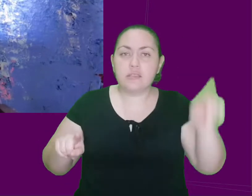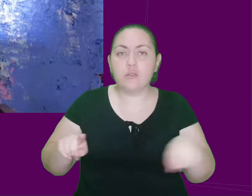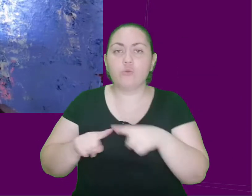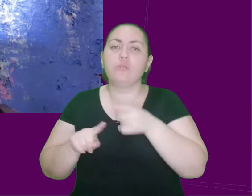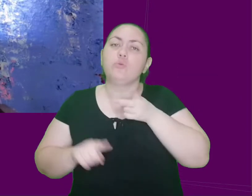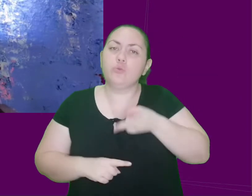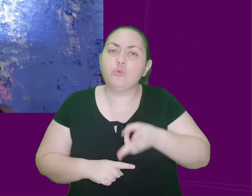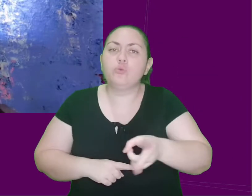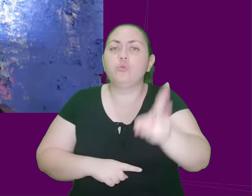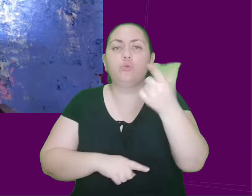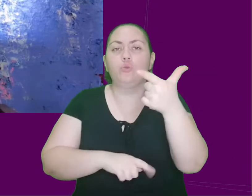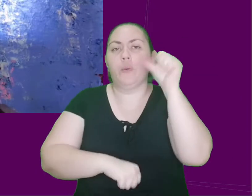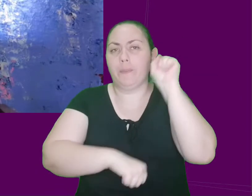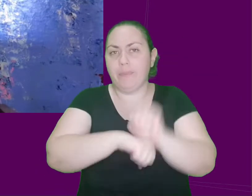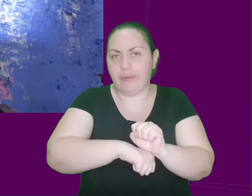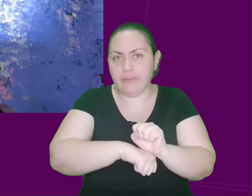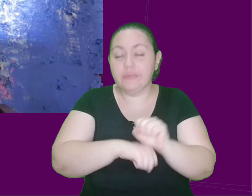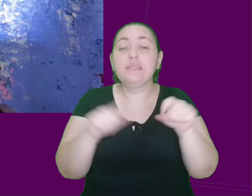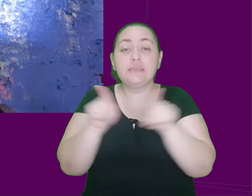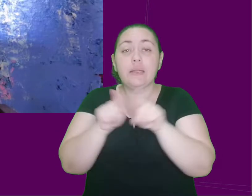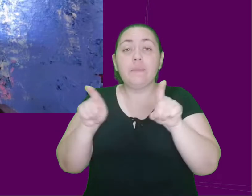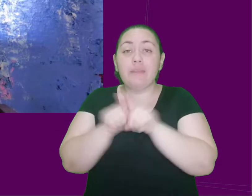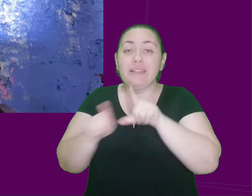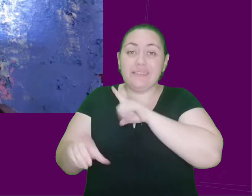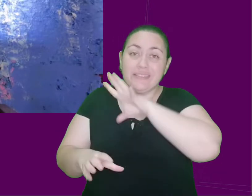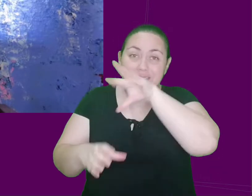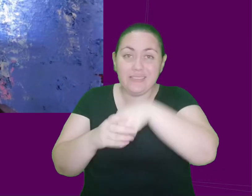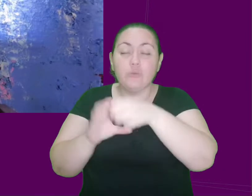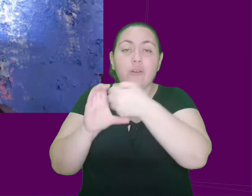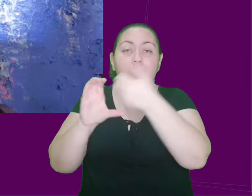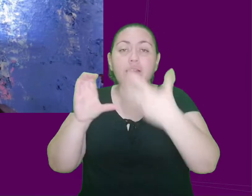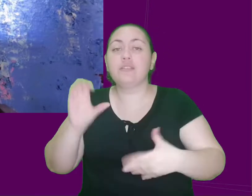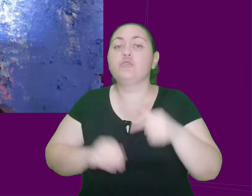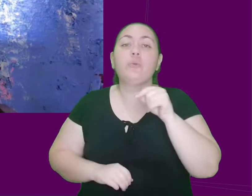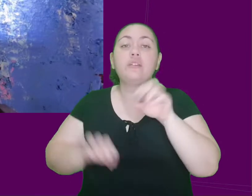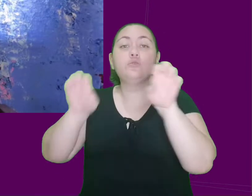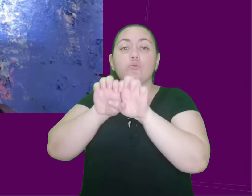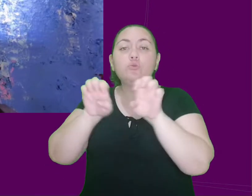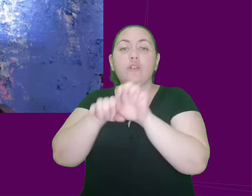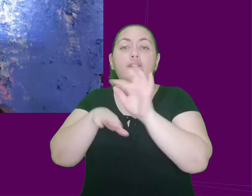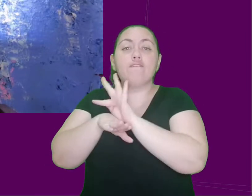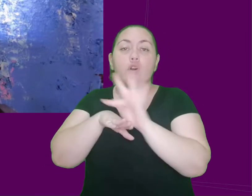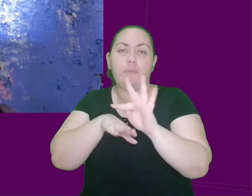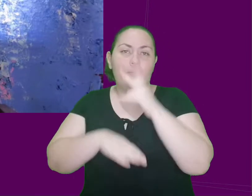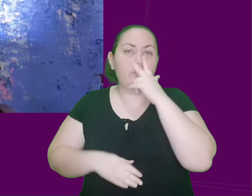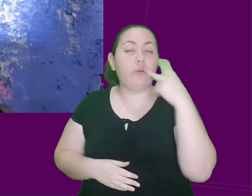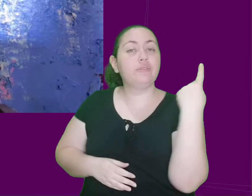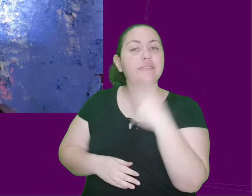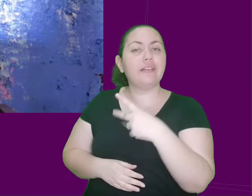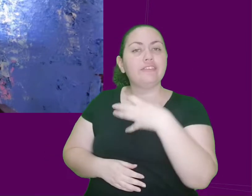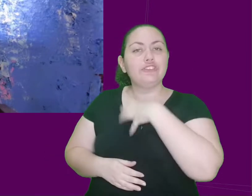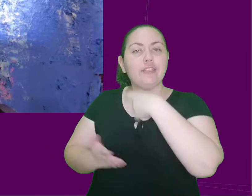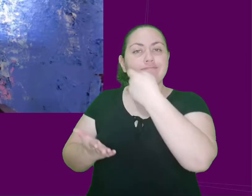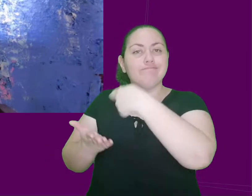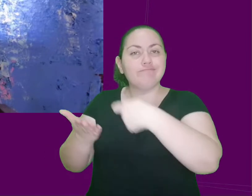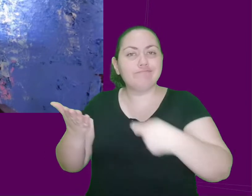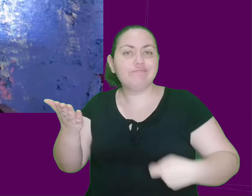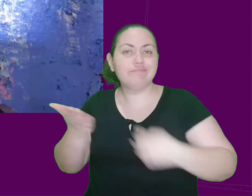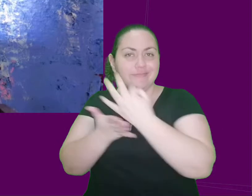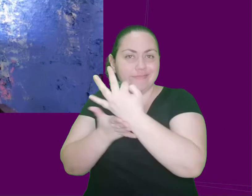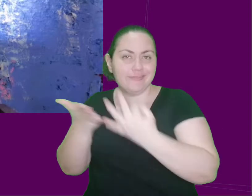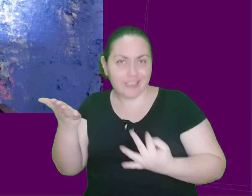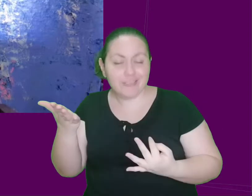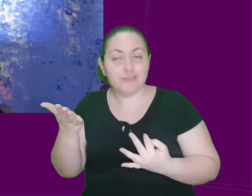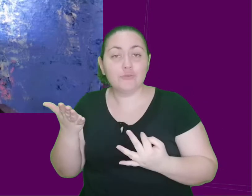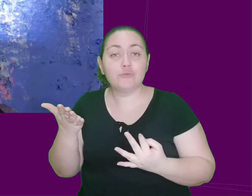ou circular ou ininterrupto, e aliada a esses aspectos, a estrutura formal, ou seja, o modo como os contos